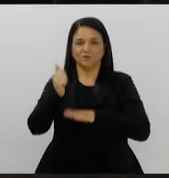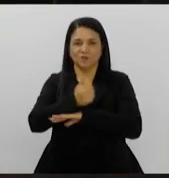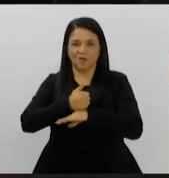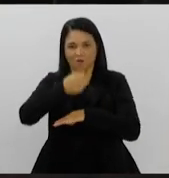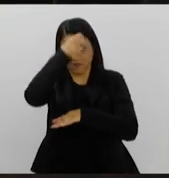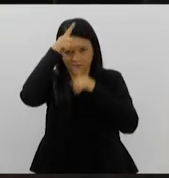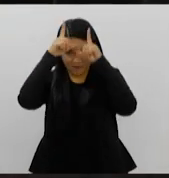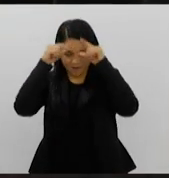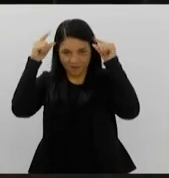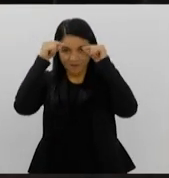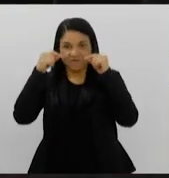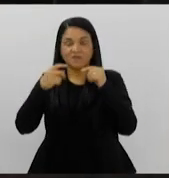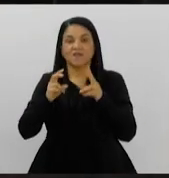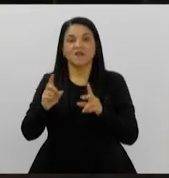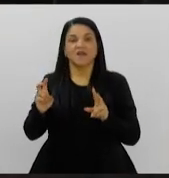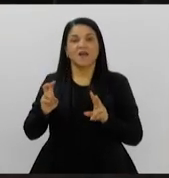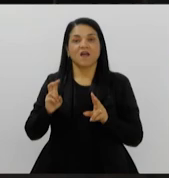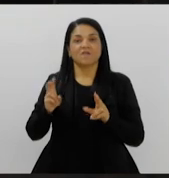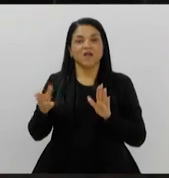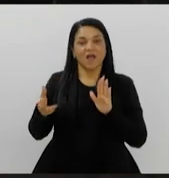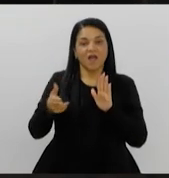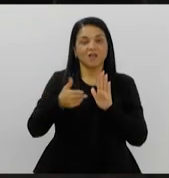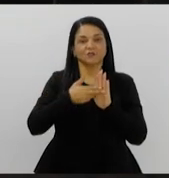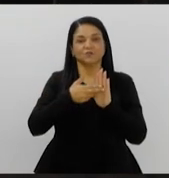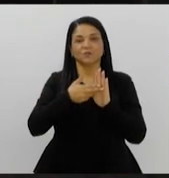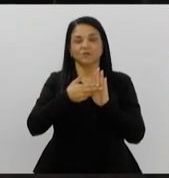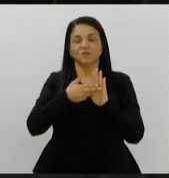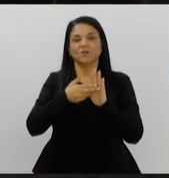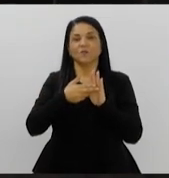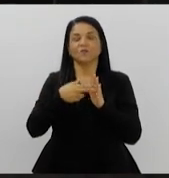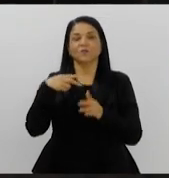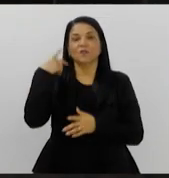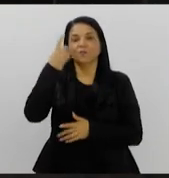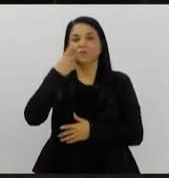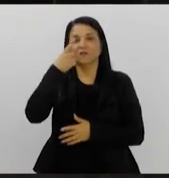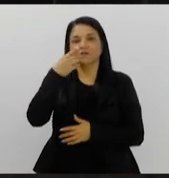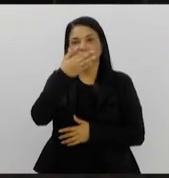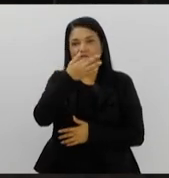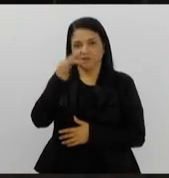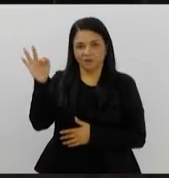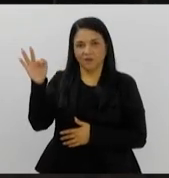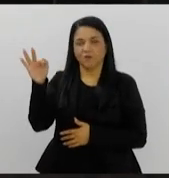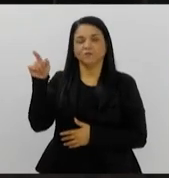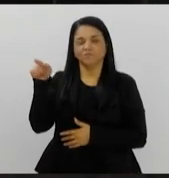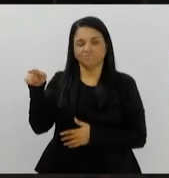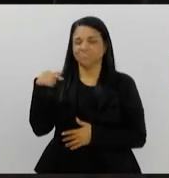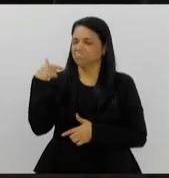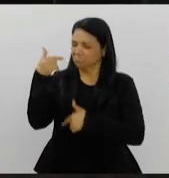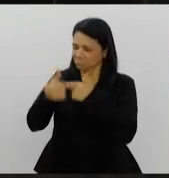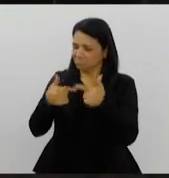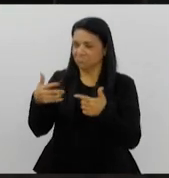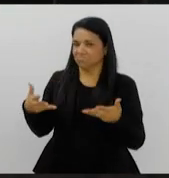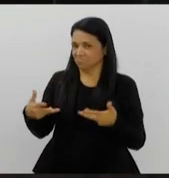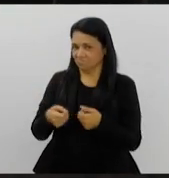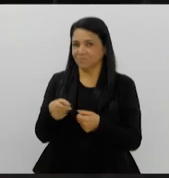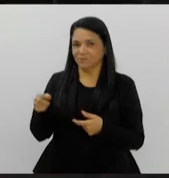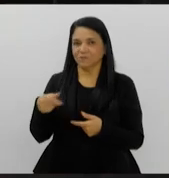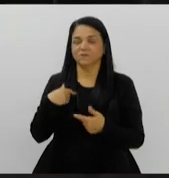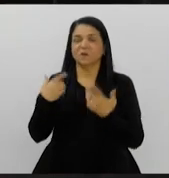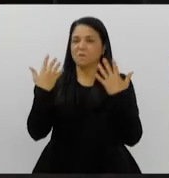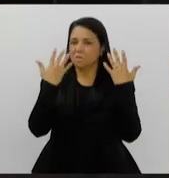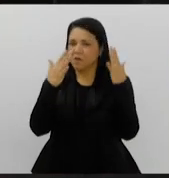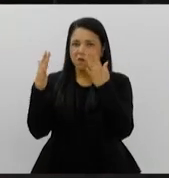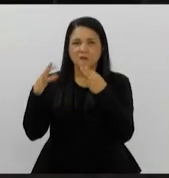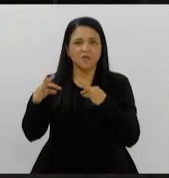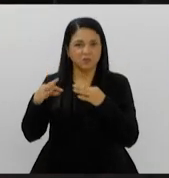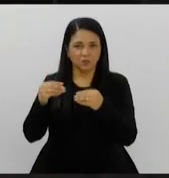a cadeira efetiva como deputada federal. Fará, com certeza, um excelente trabalho. Parabéns a todos que se elegeram